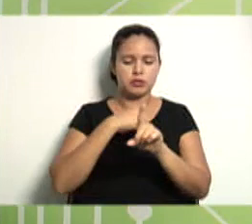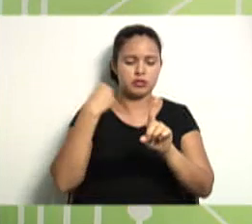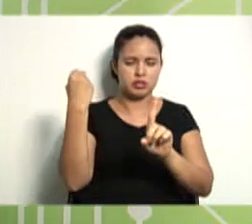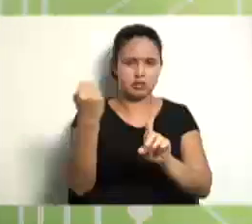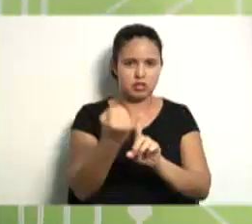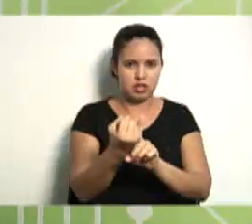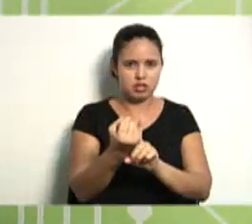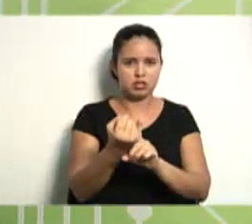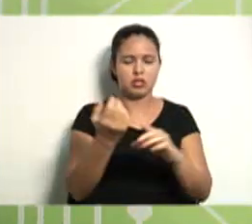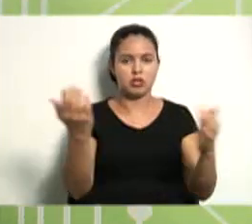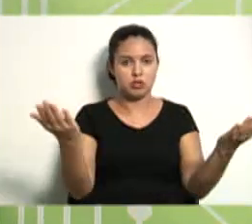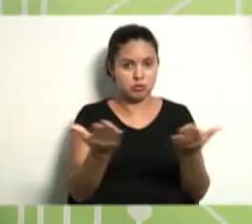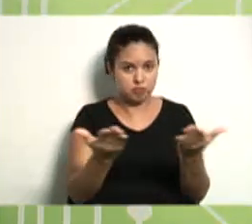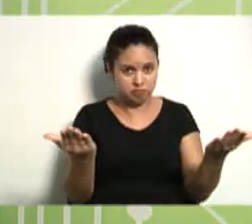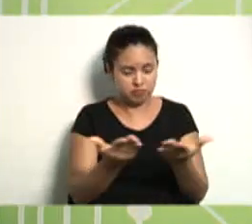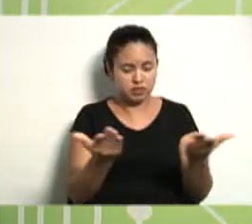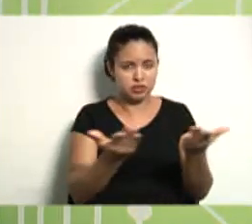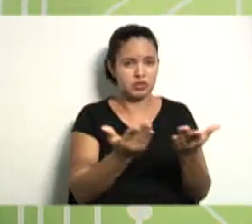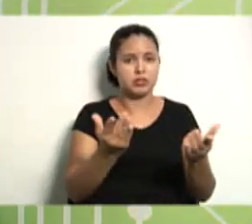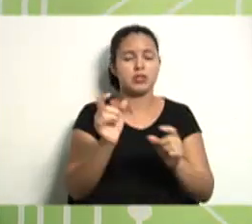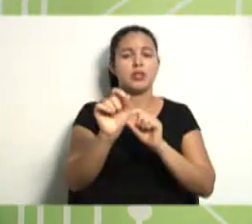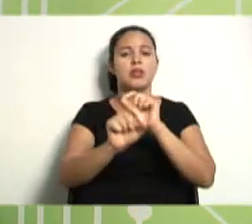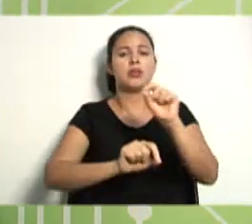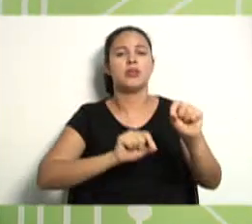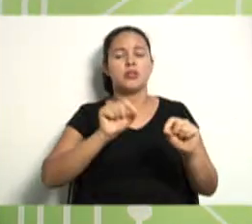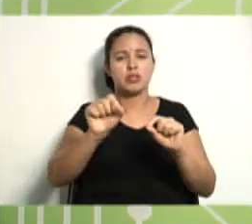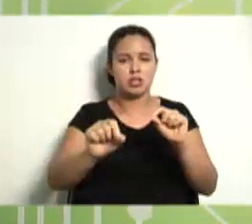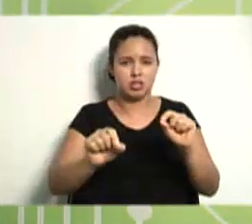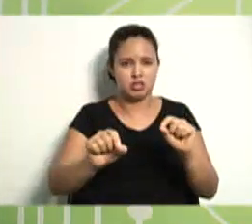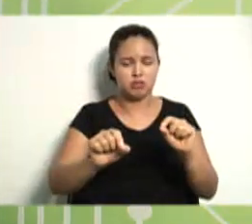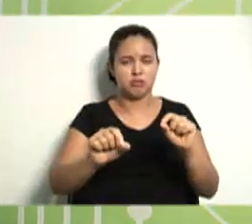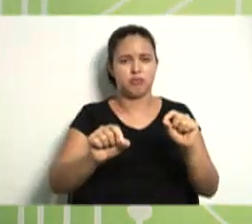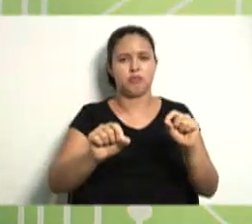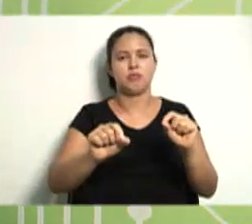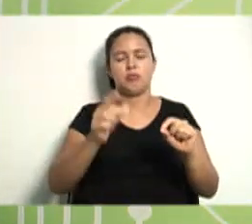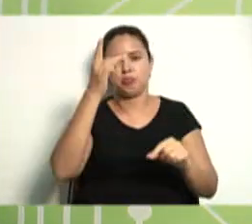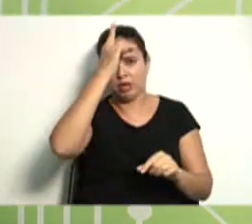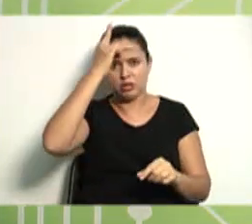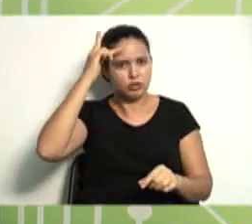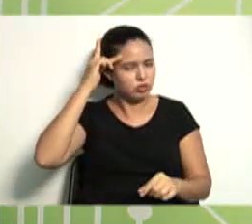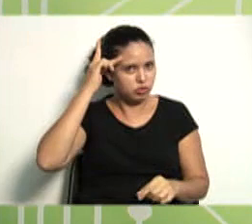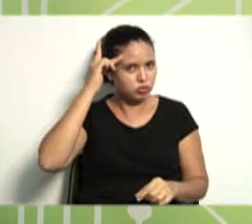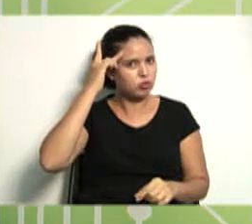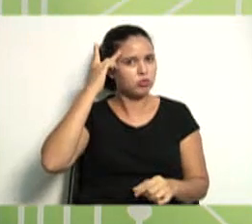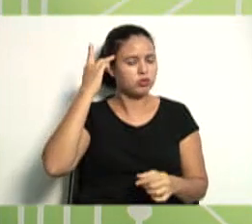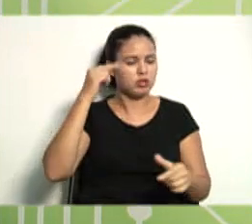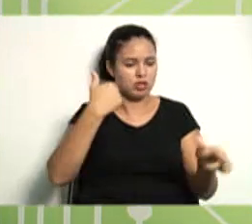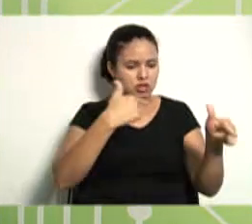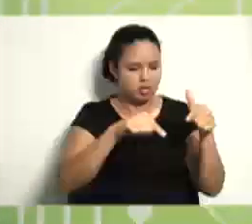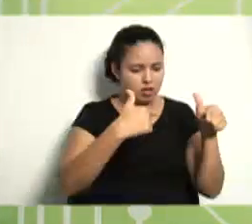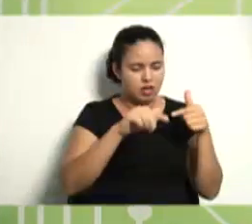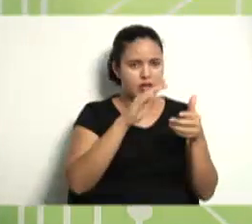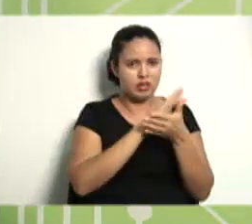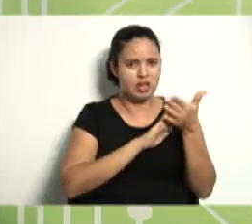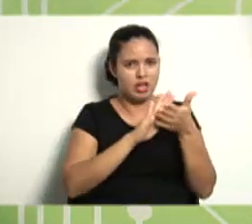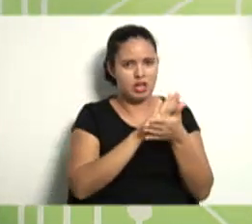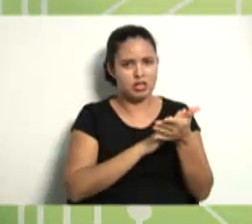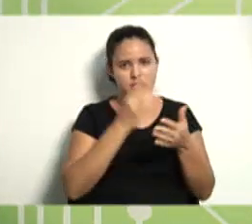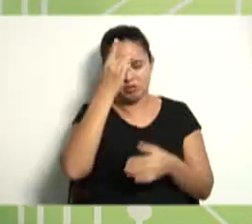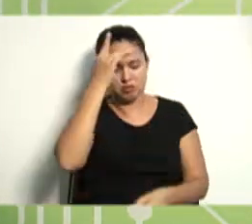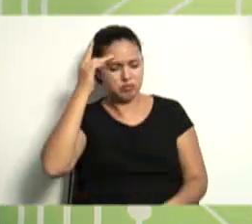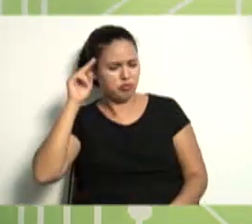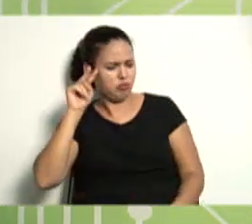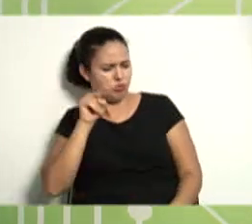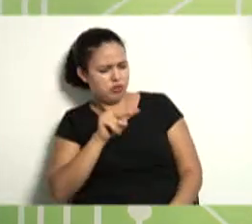não faço nada, porque trabalho é uma atividade indigna, essa pessoa vai ser chamada de preguiçosa. Por quê? Porque houve